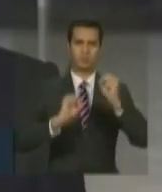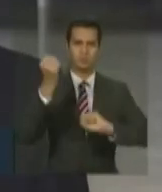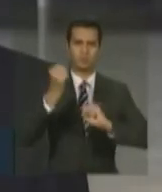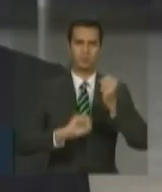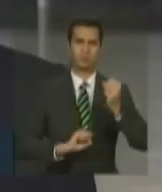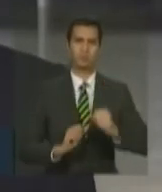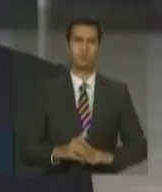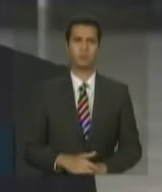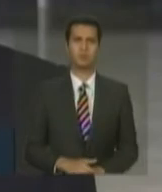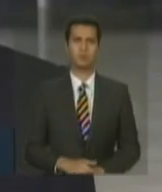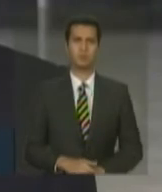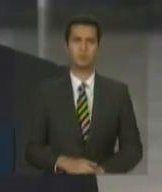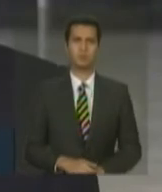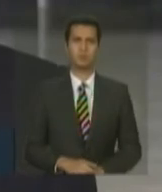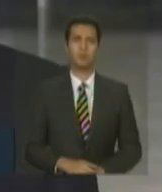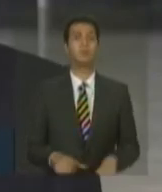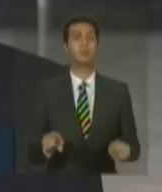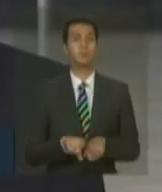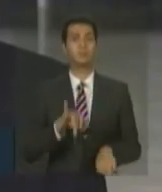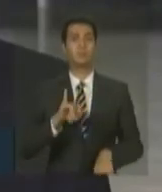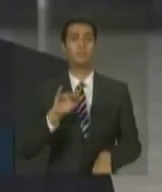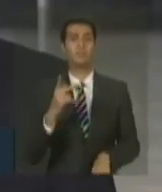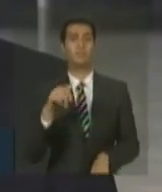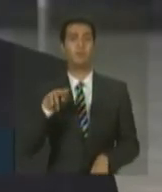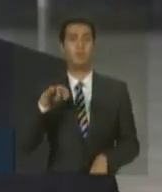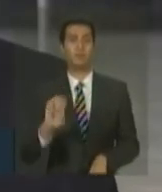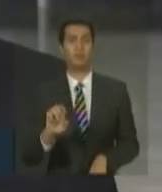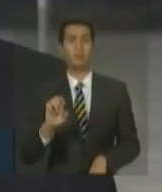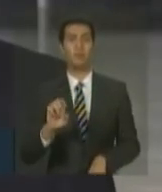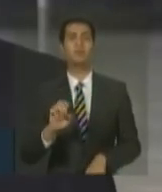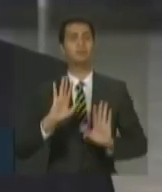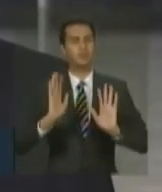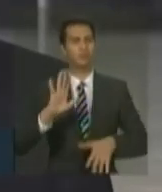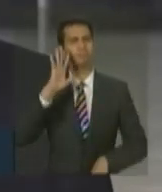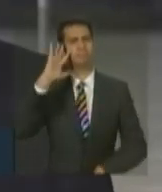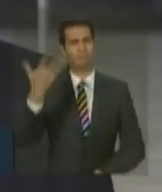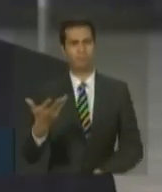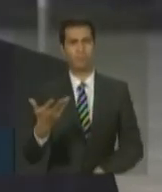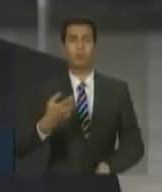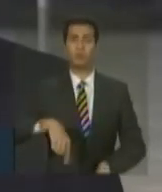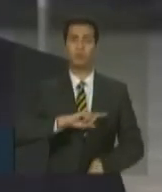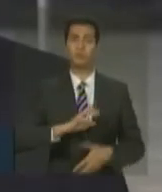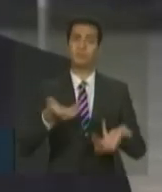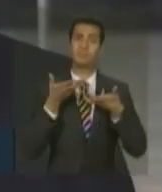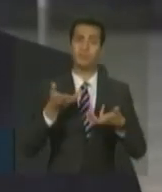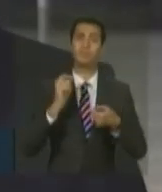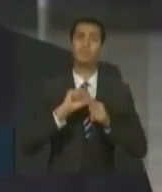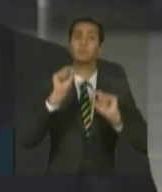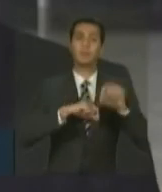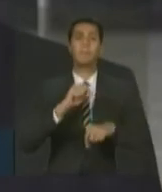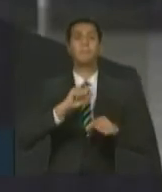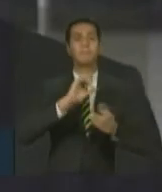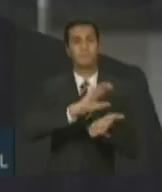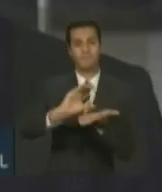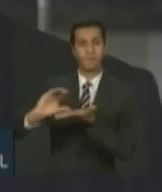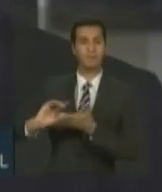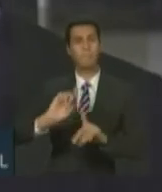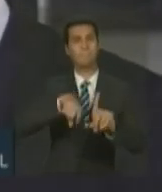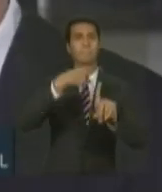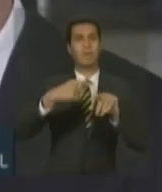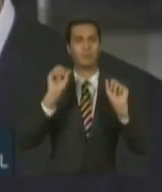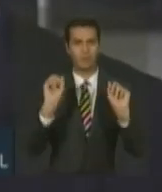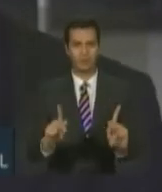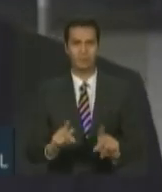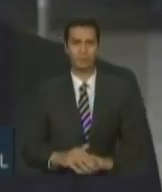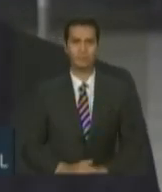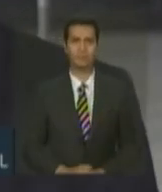do iPhone já foi resolvido, já foi publicado, já está superado. O que nós estamos discutindo agora é como gerar mais investimentos no Brasil. Isso é parte desse esforço, tá bom?